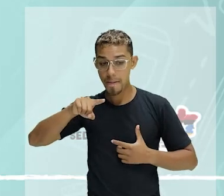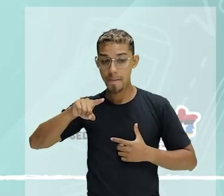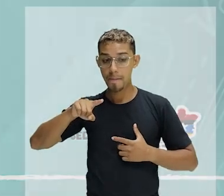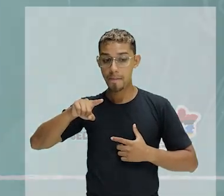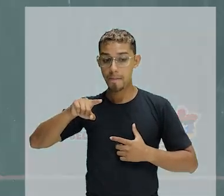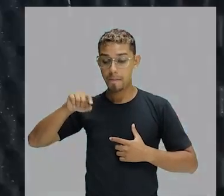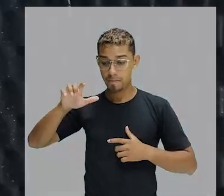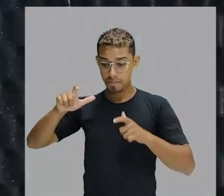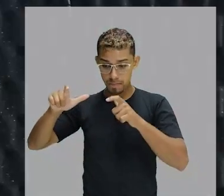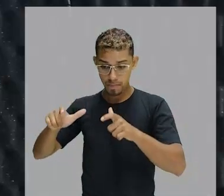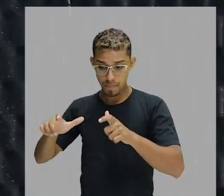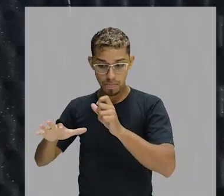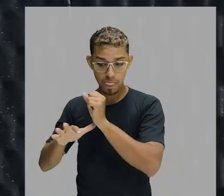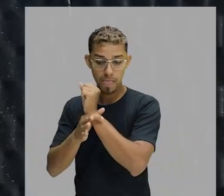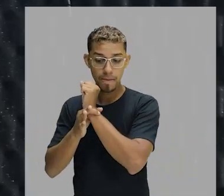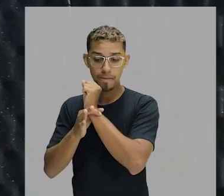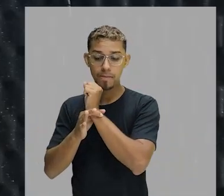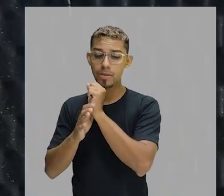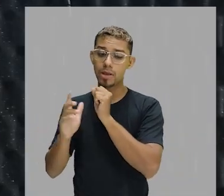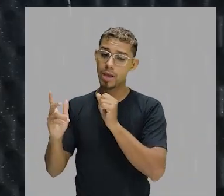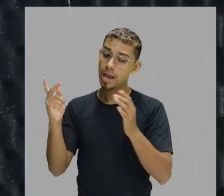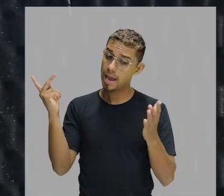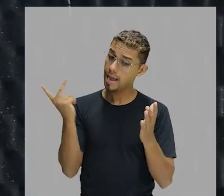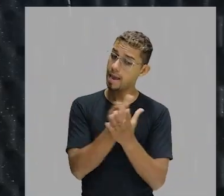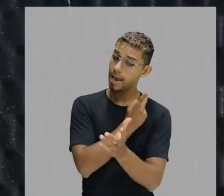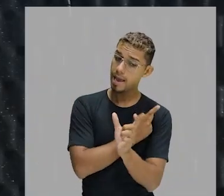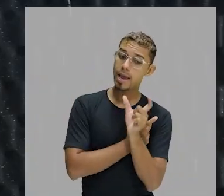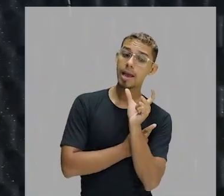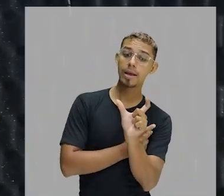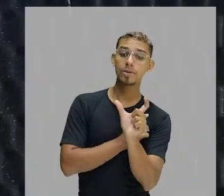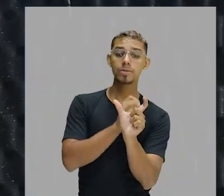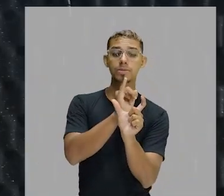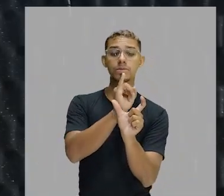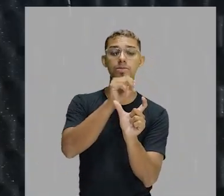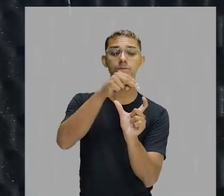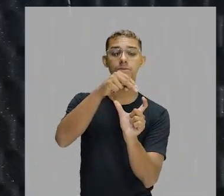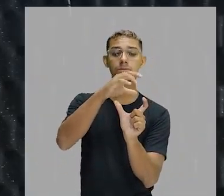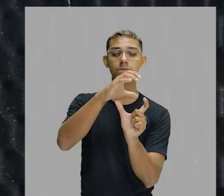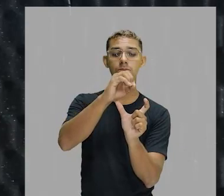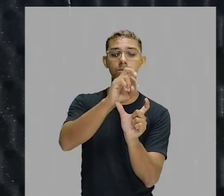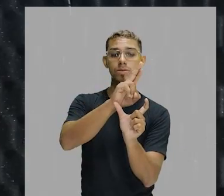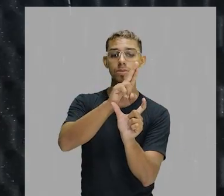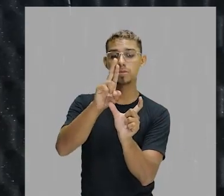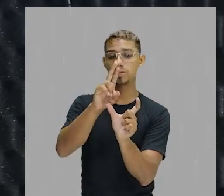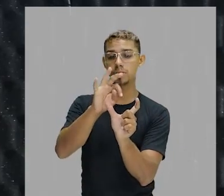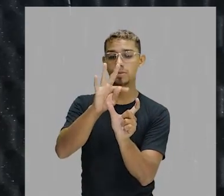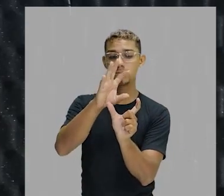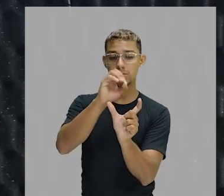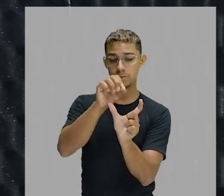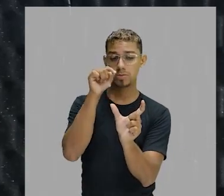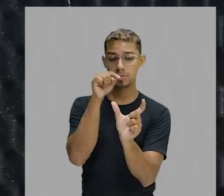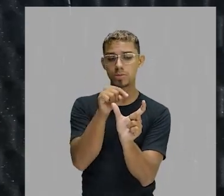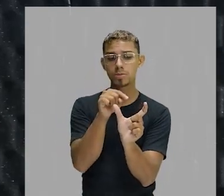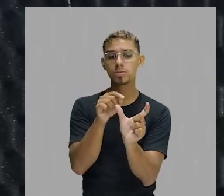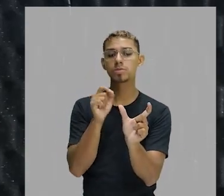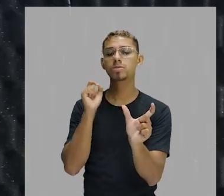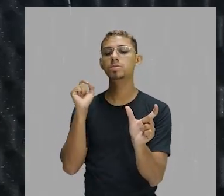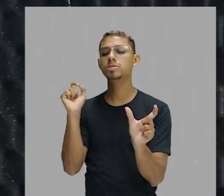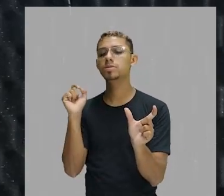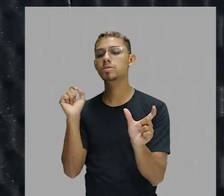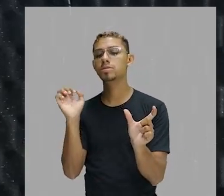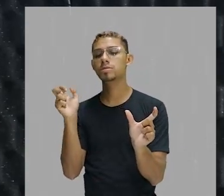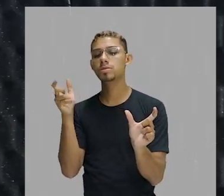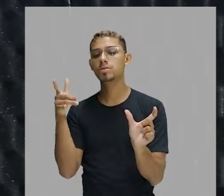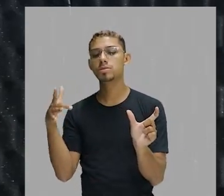proteção, né? É incorreto afirmar que estas garantem antes da gente entrar na alternativa, eu quero te lembrar uma coisa,